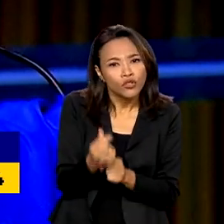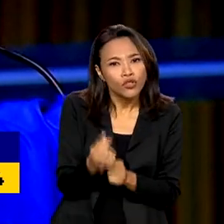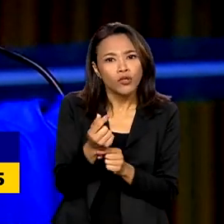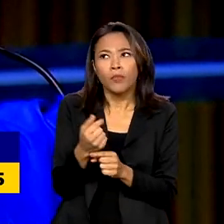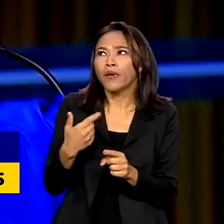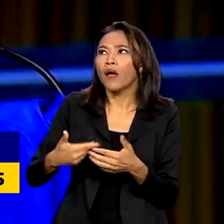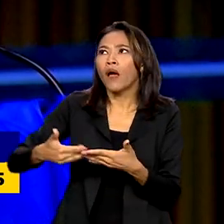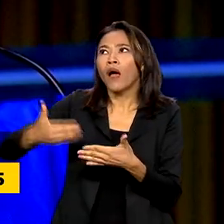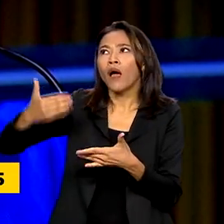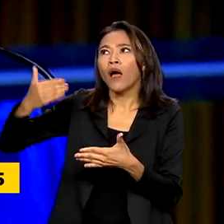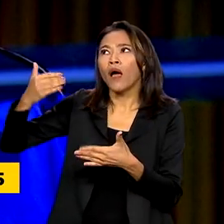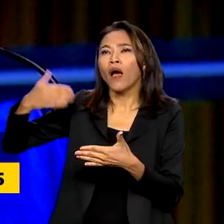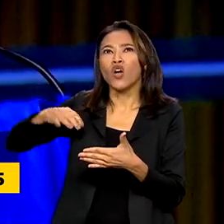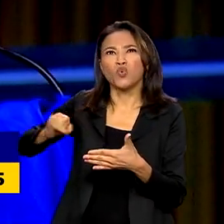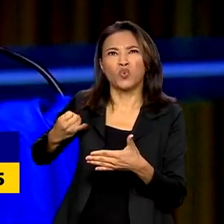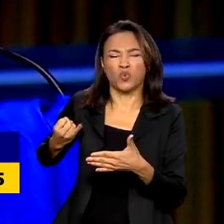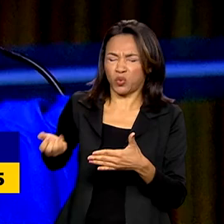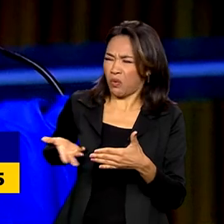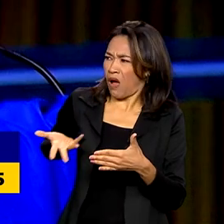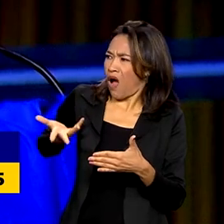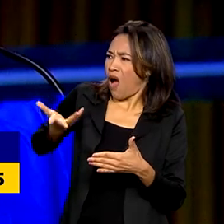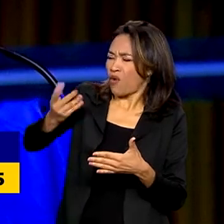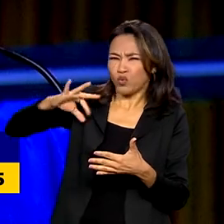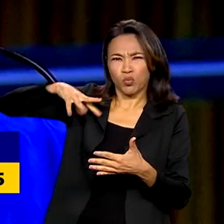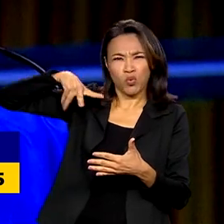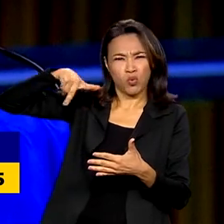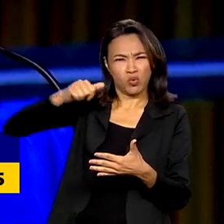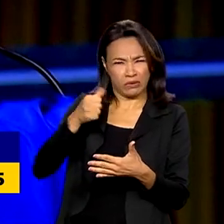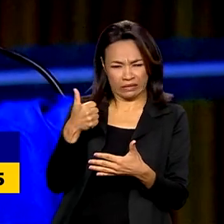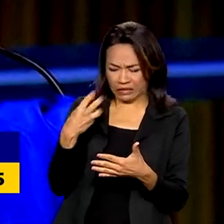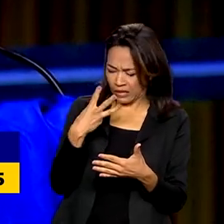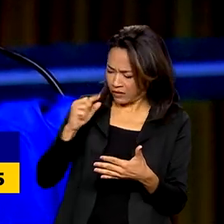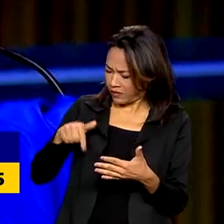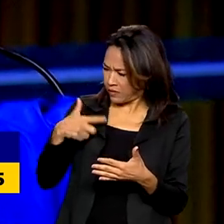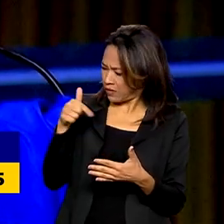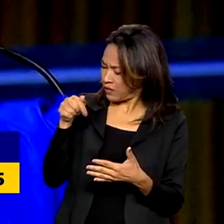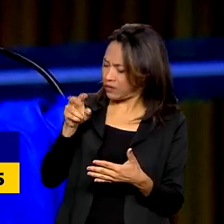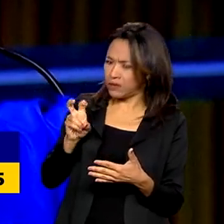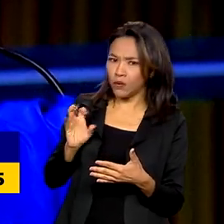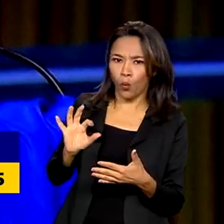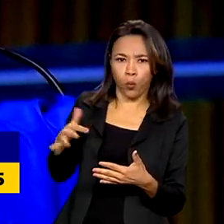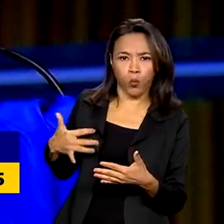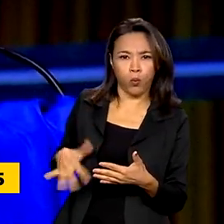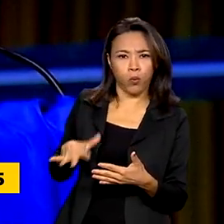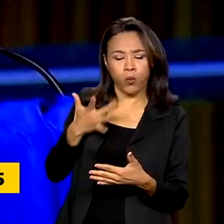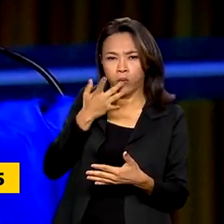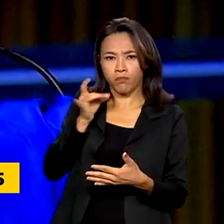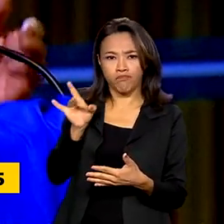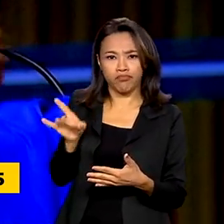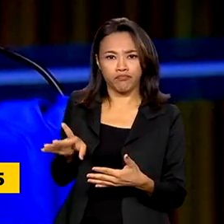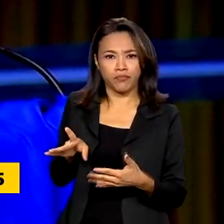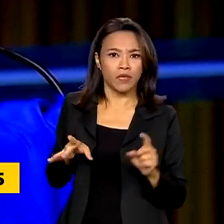da gente ter o juro mais alto do mundo, 13,75, quando, na verdade,